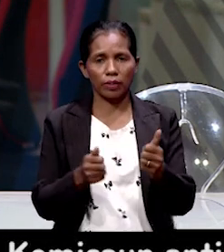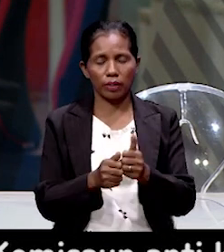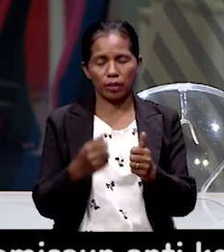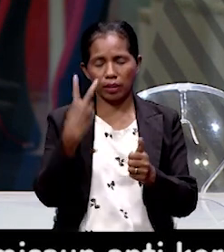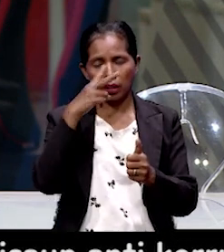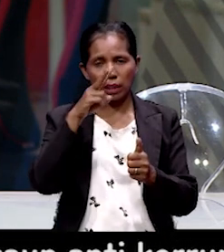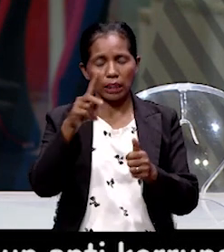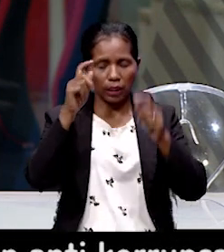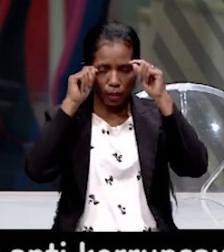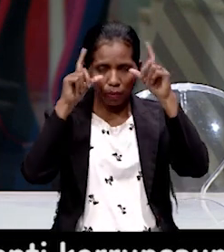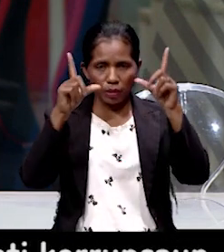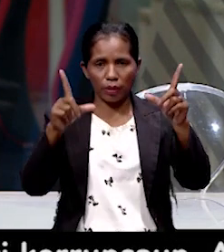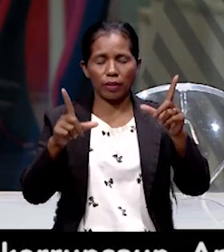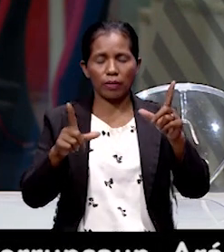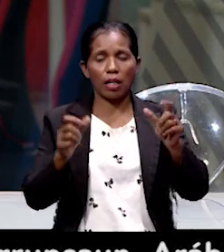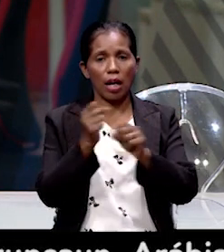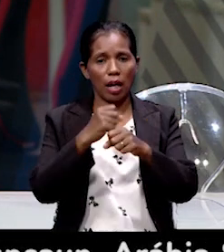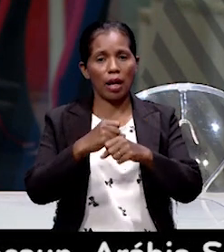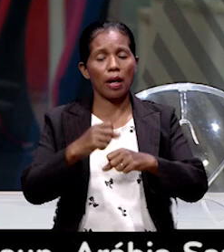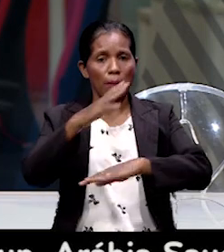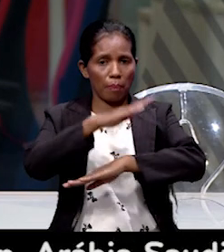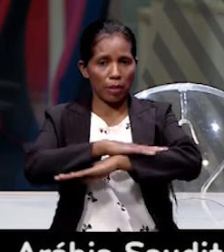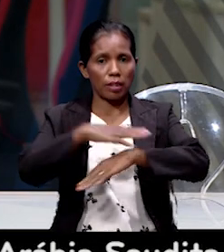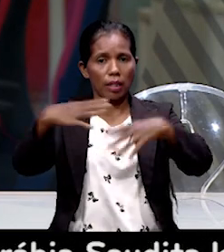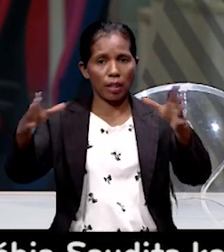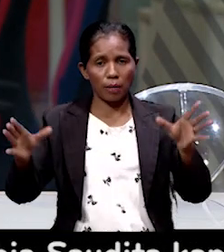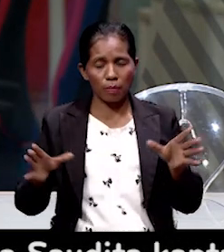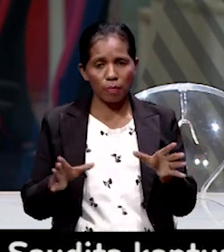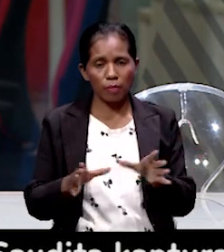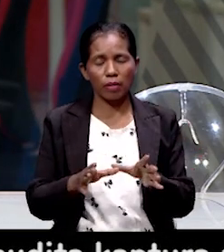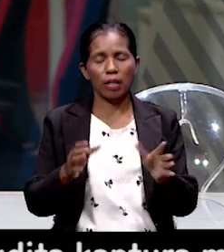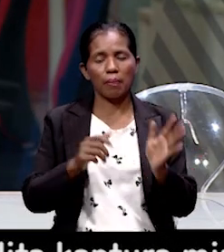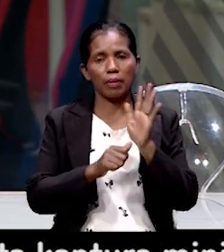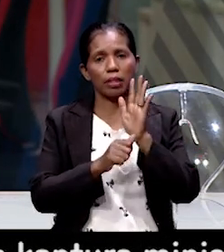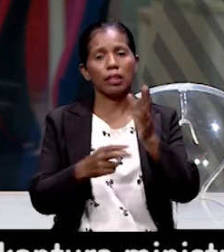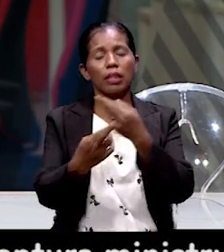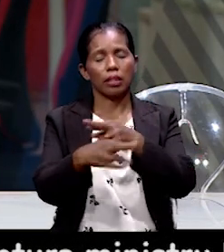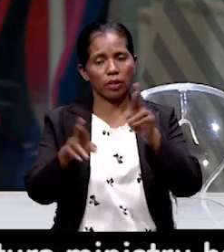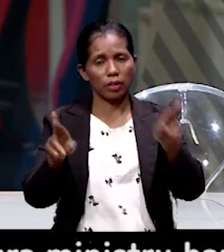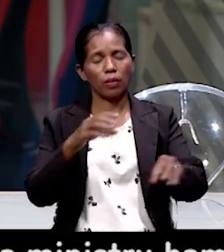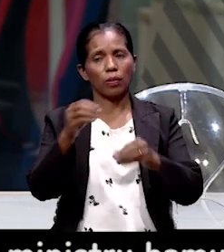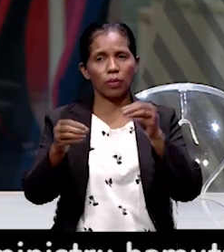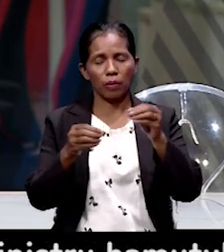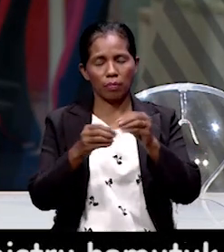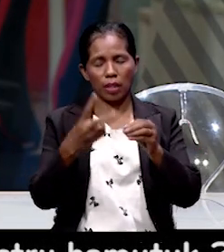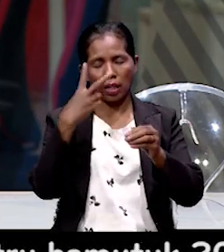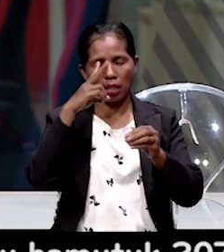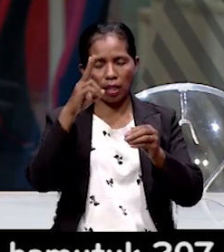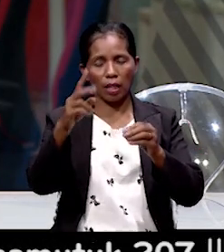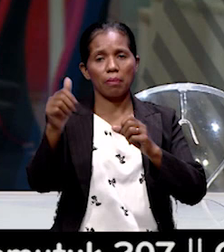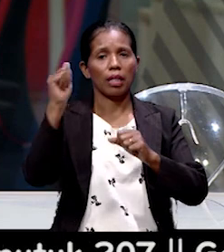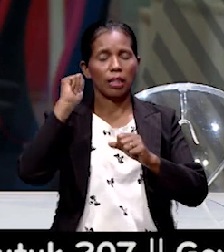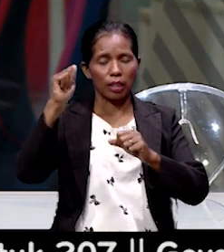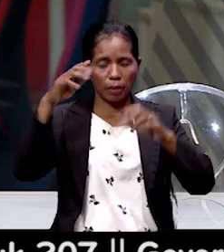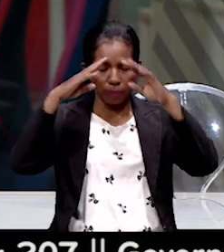Timoranan cria discussão mesa cabuar hoje apresenta resultado sodazen com a figura candidato presidente